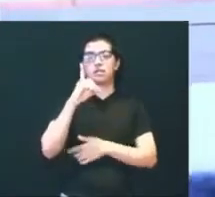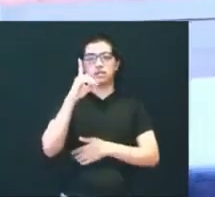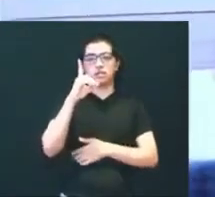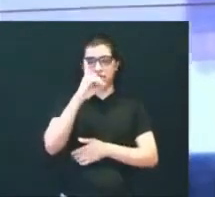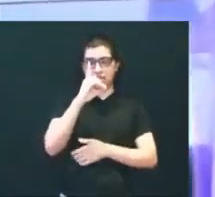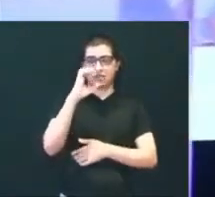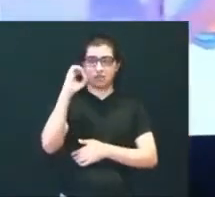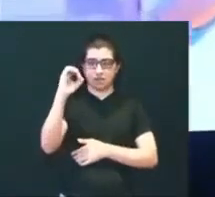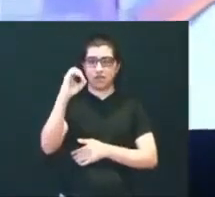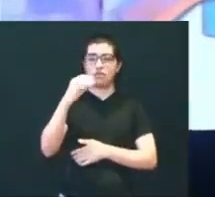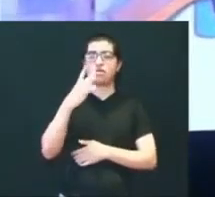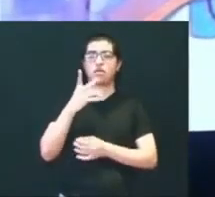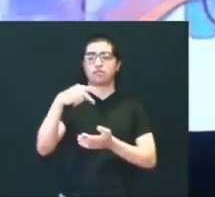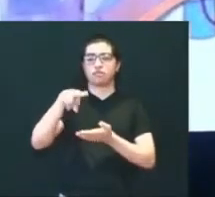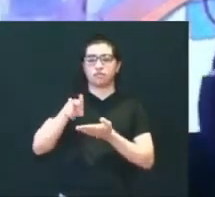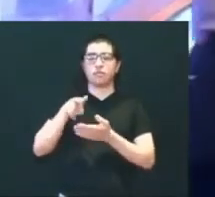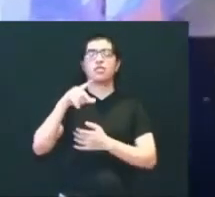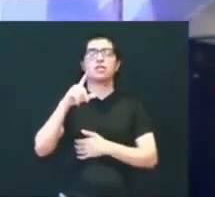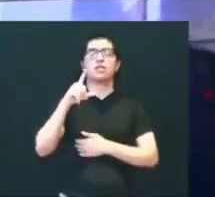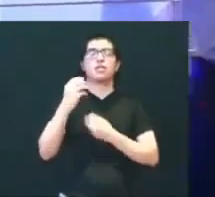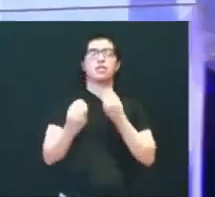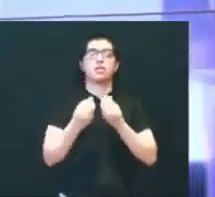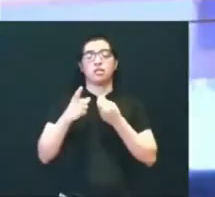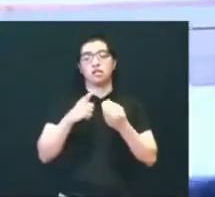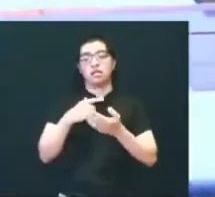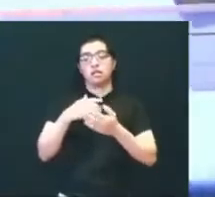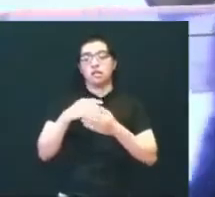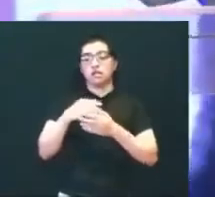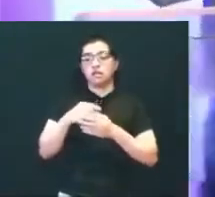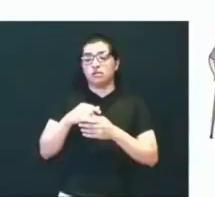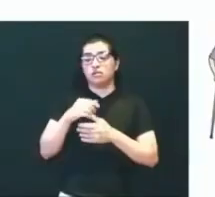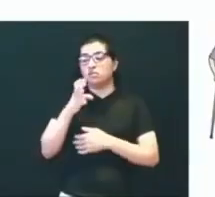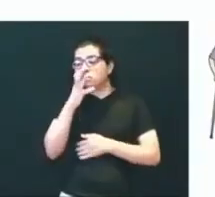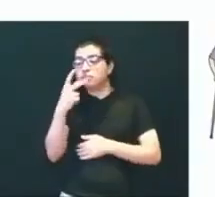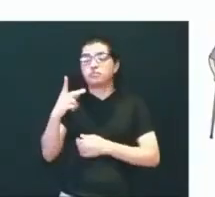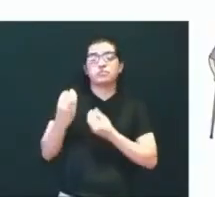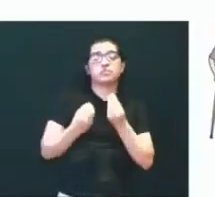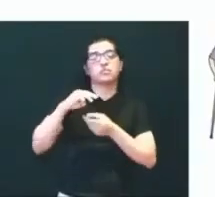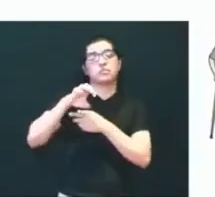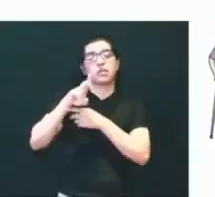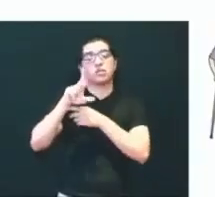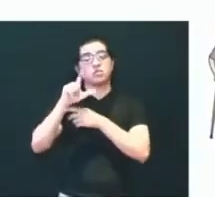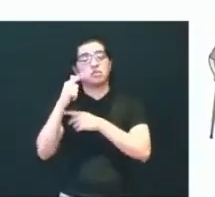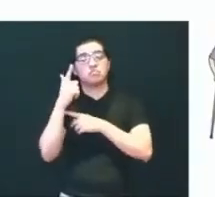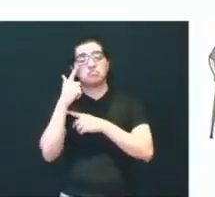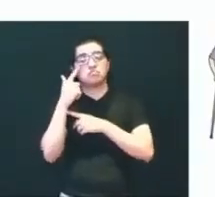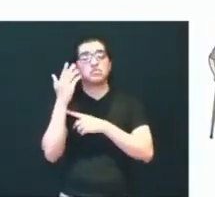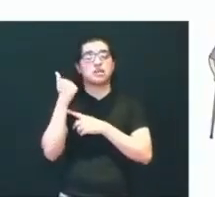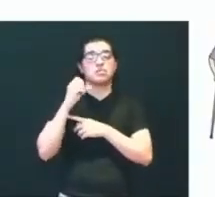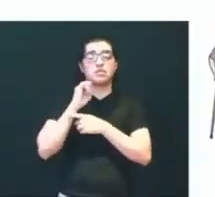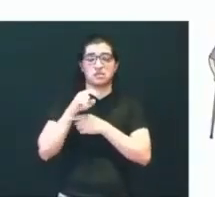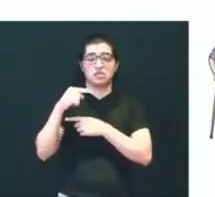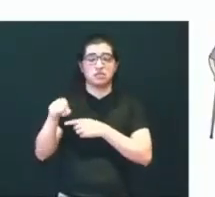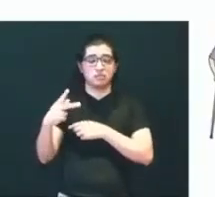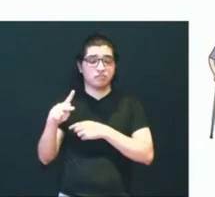paciente internado, ele passa, então, a um acompanhamento até que a medula comece a funcionar. A nova medula vai produzir novamente